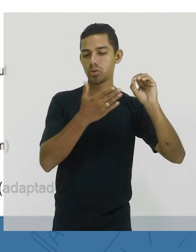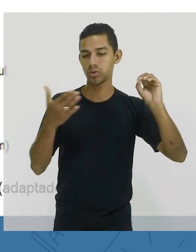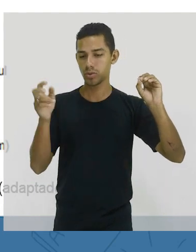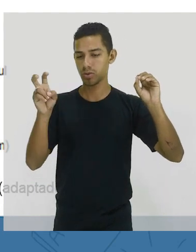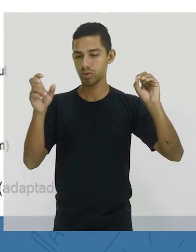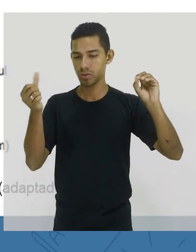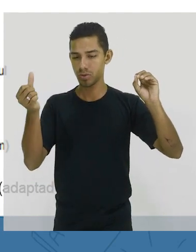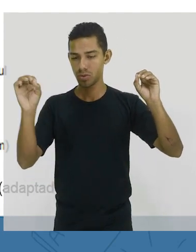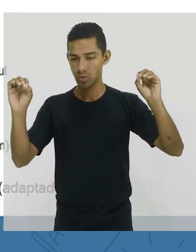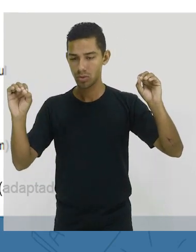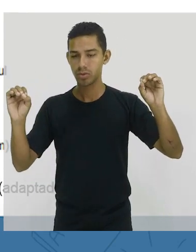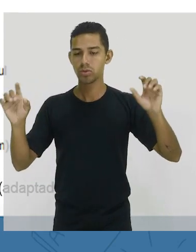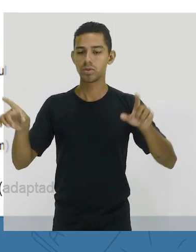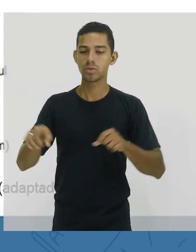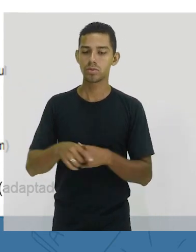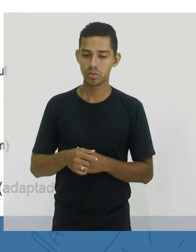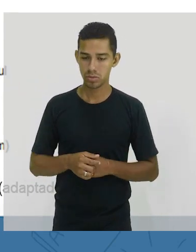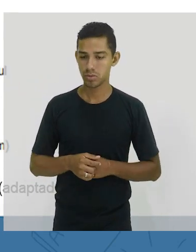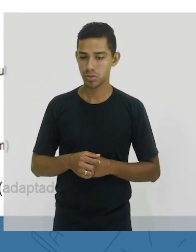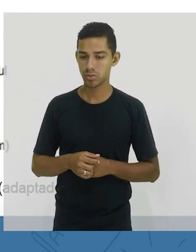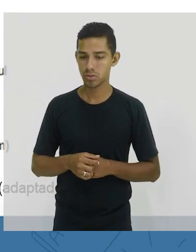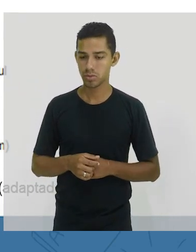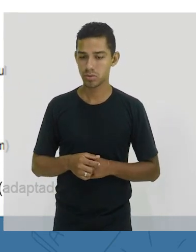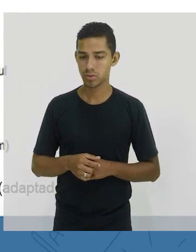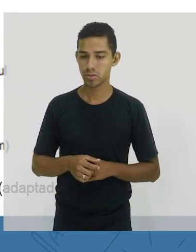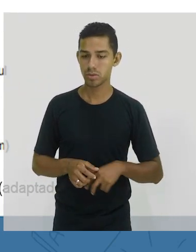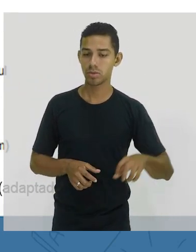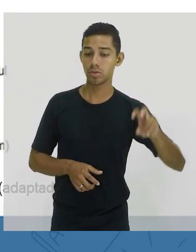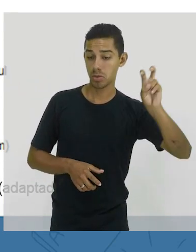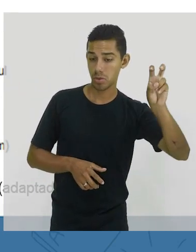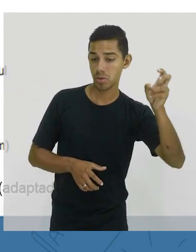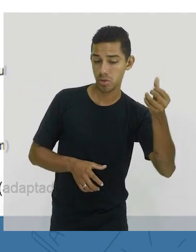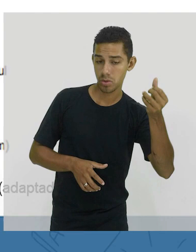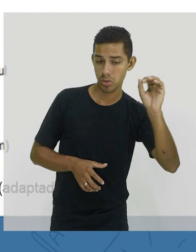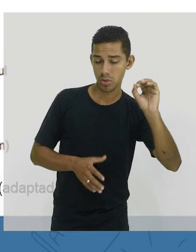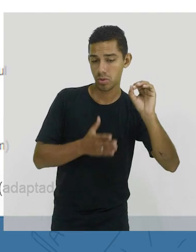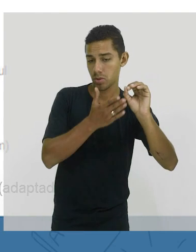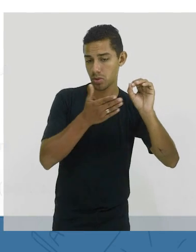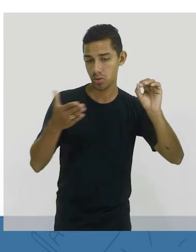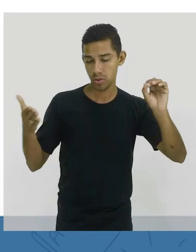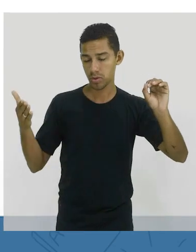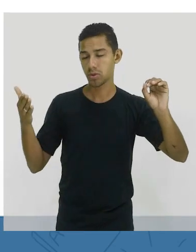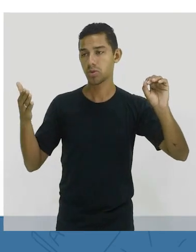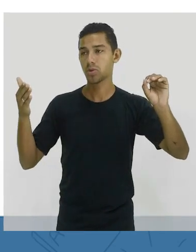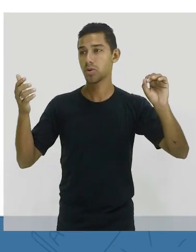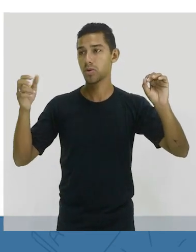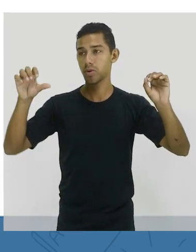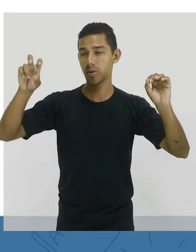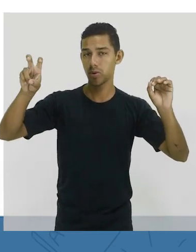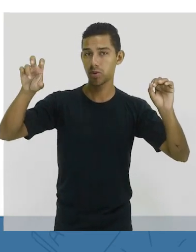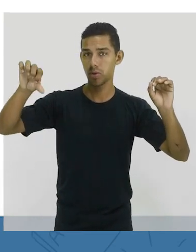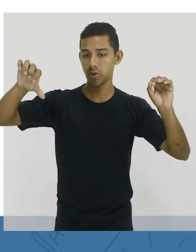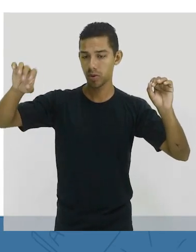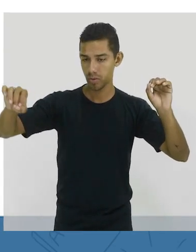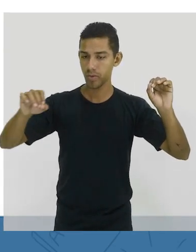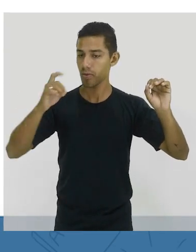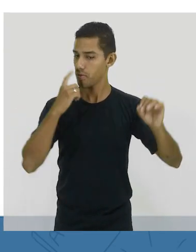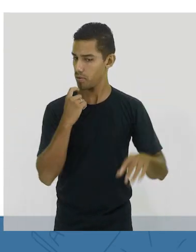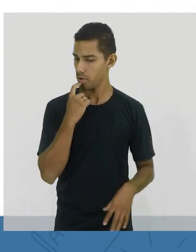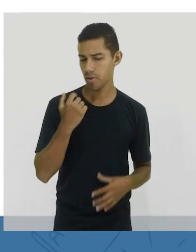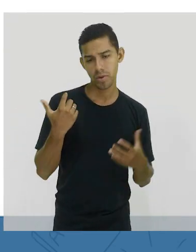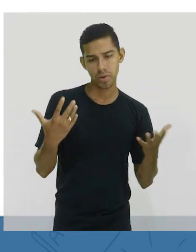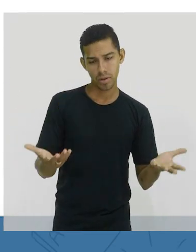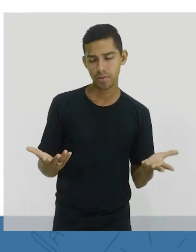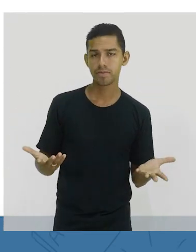630 o laranja, né, o alaranjado, 630 a 750 o vermelho, certo? Bom, aí vem a pergunta, né?